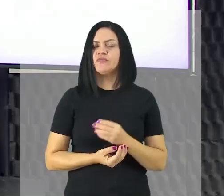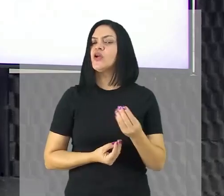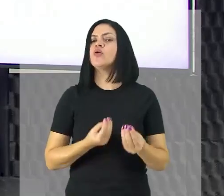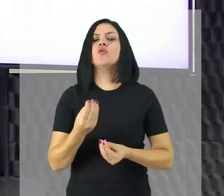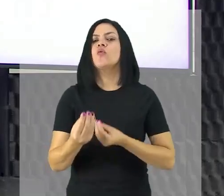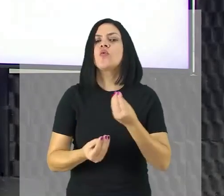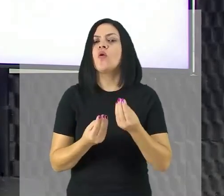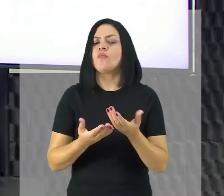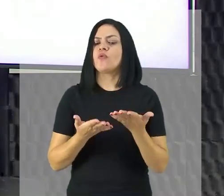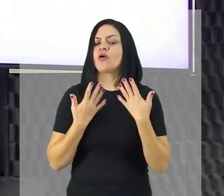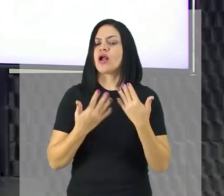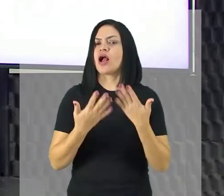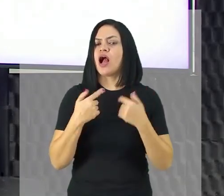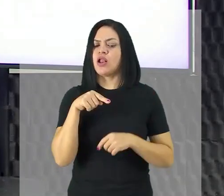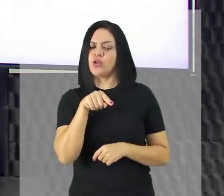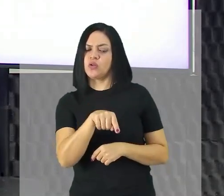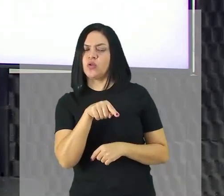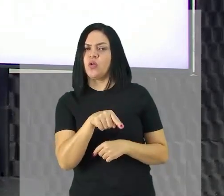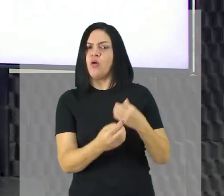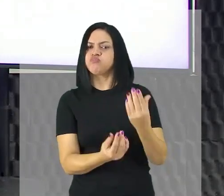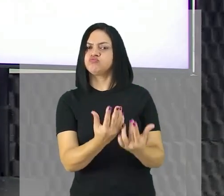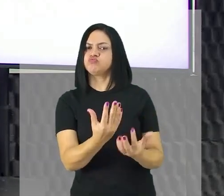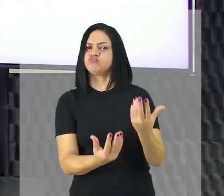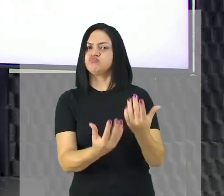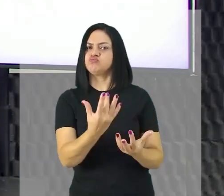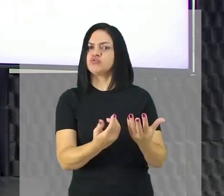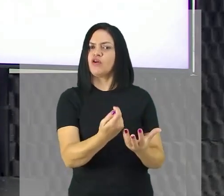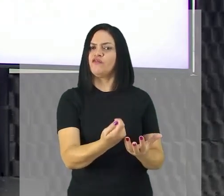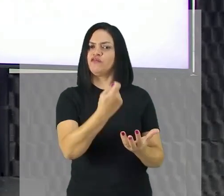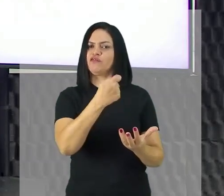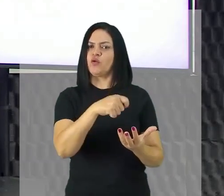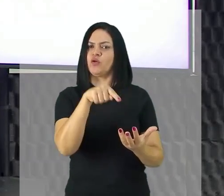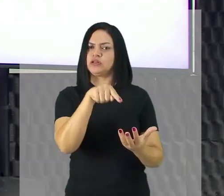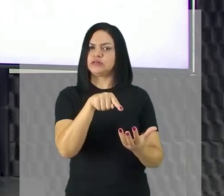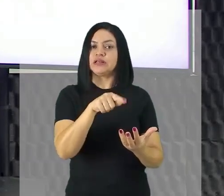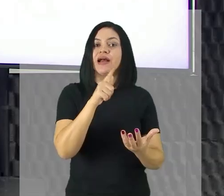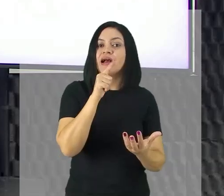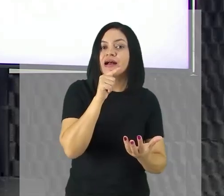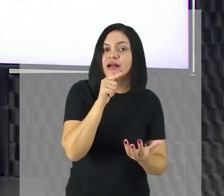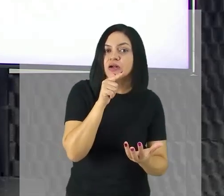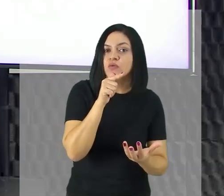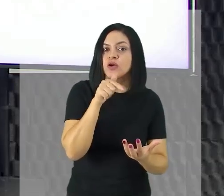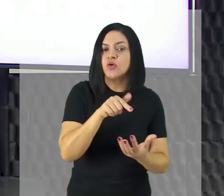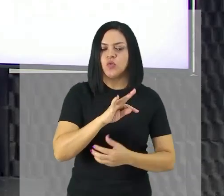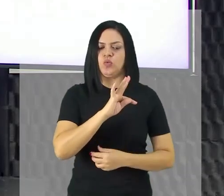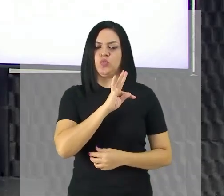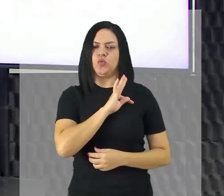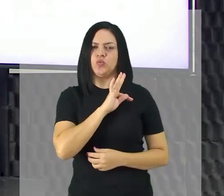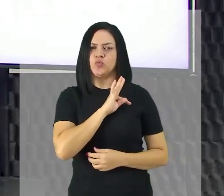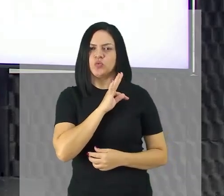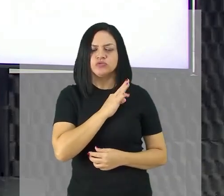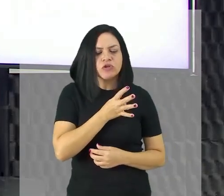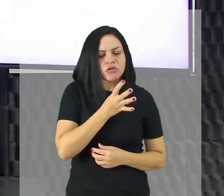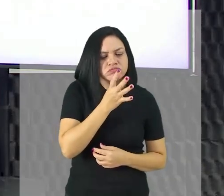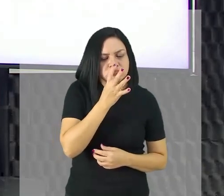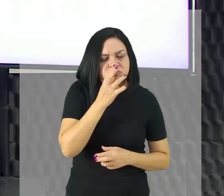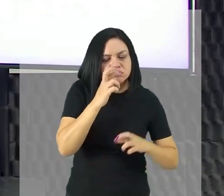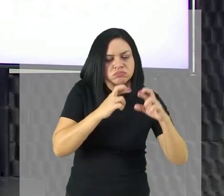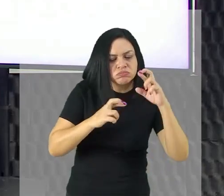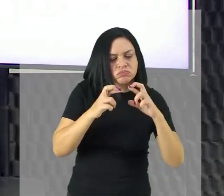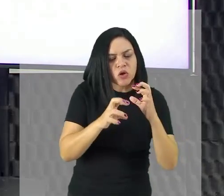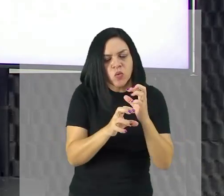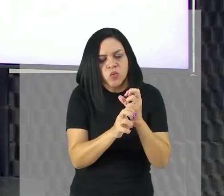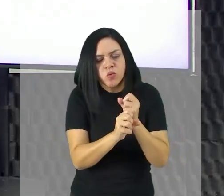Como o calor liberado por essa queima é fornecido para a água, o técnico calculou a quantidade